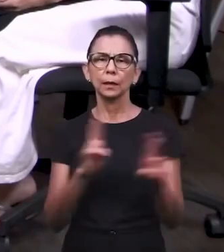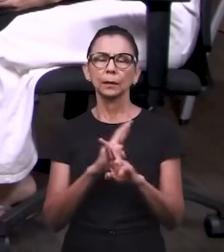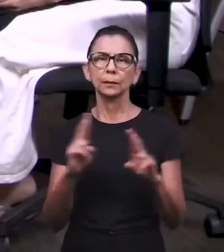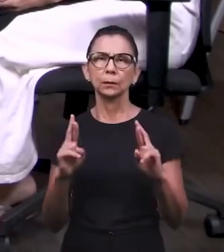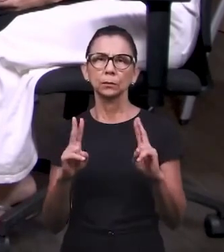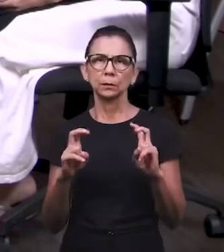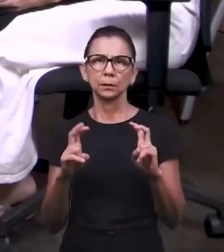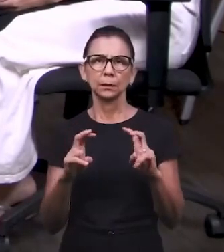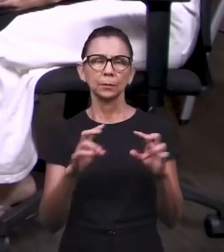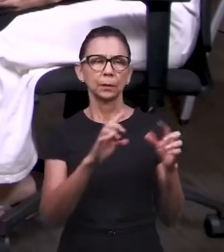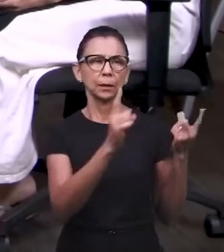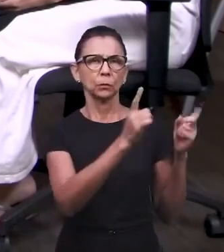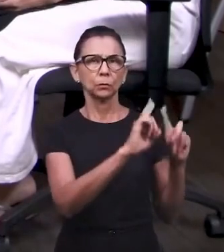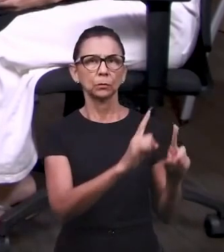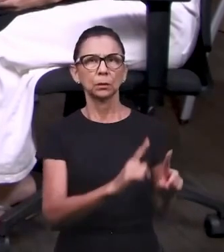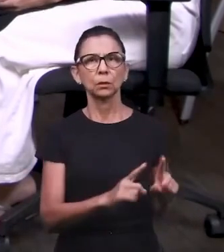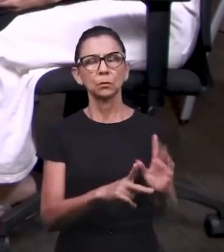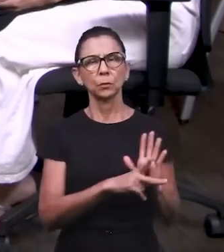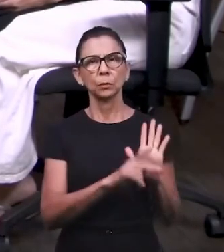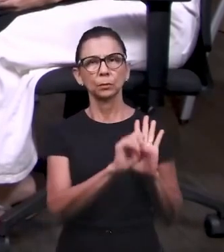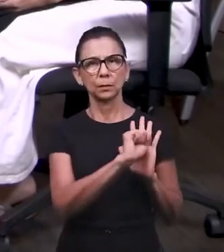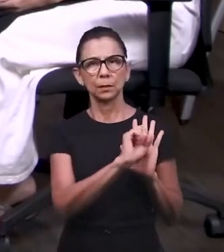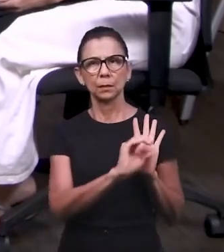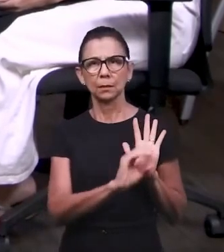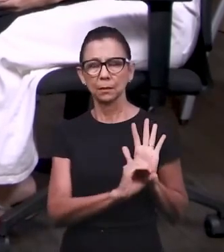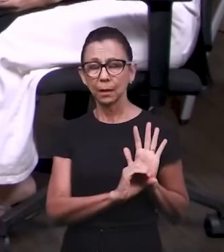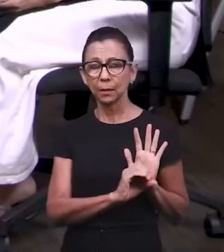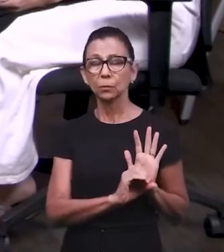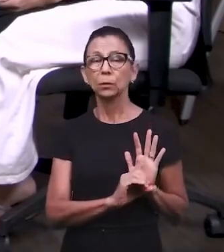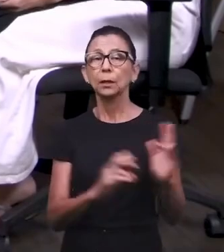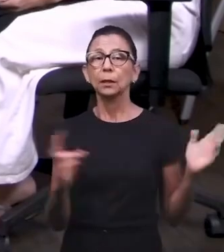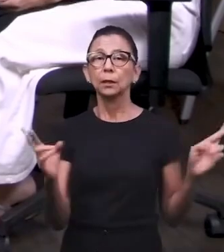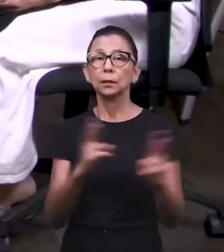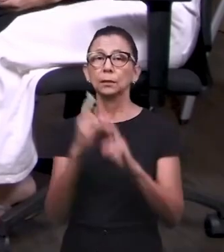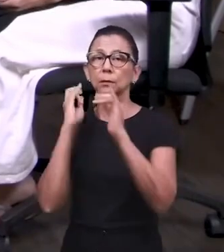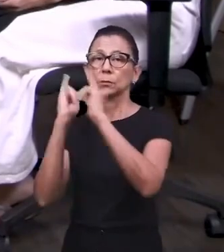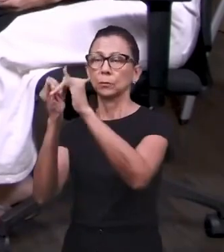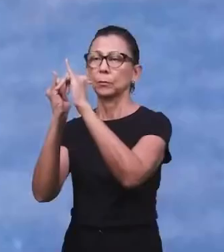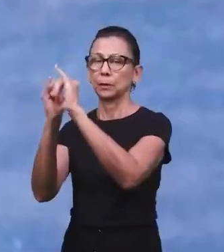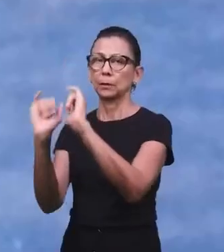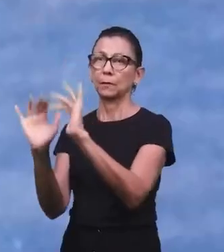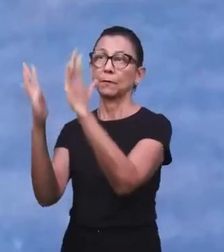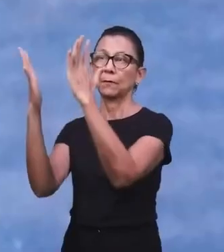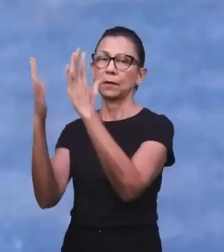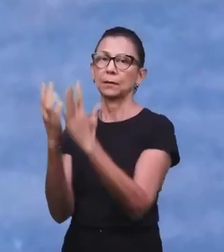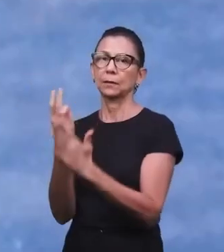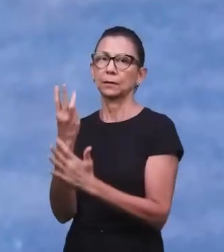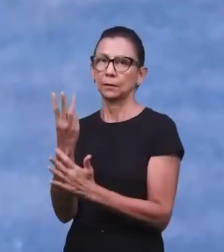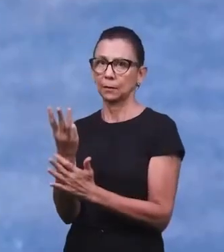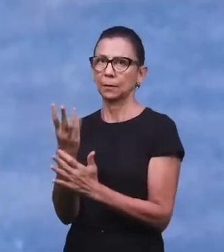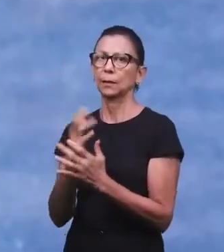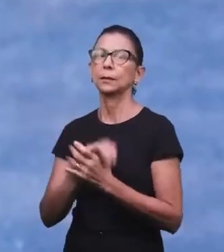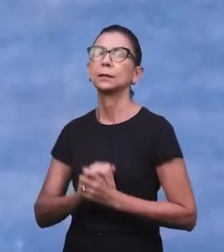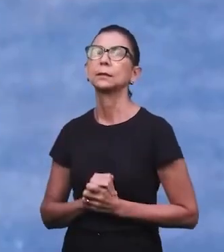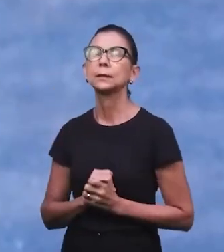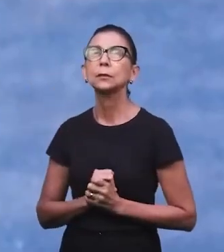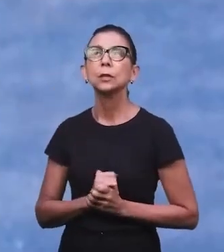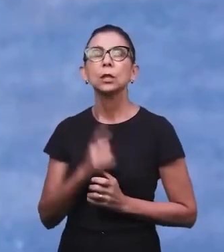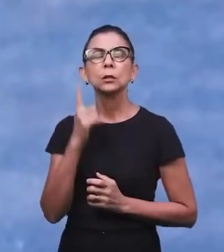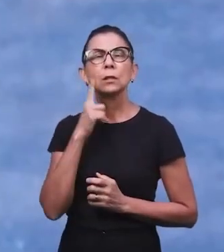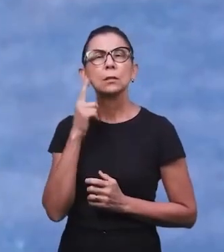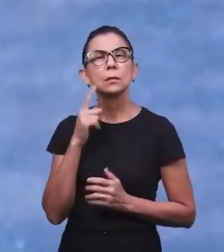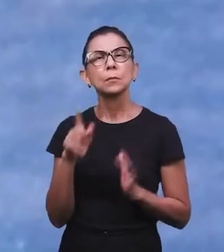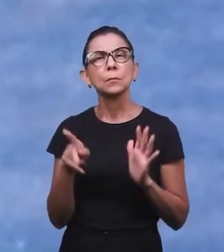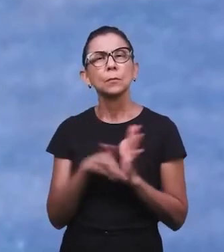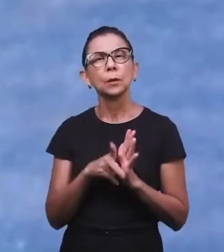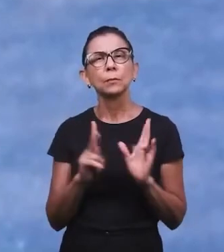século com aquilo que foi anunciado no Trombetas e festas está exatamente na própria expressão porque o